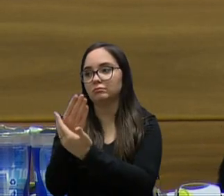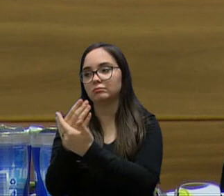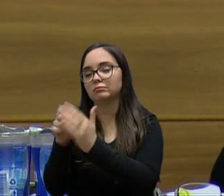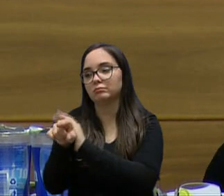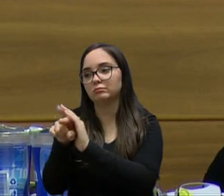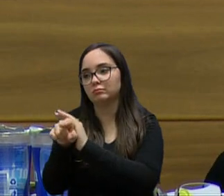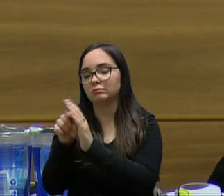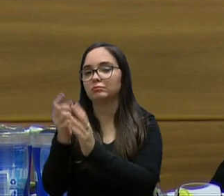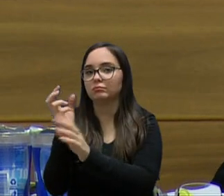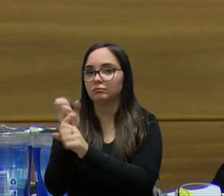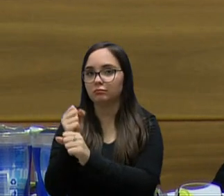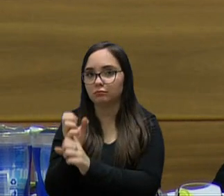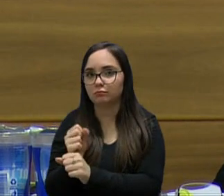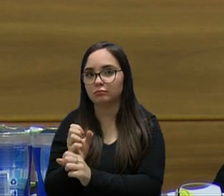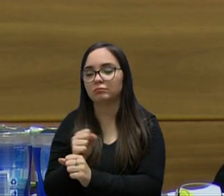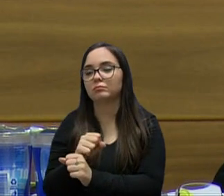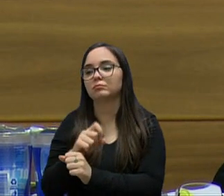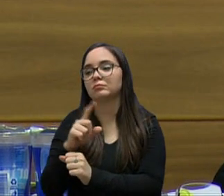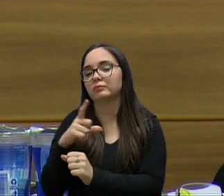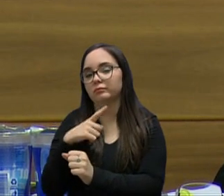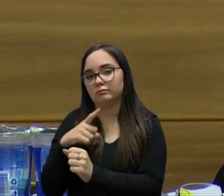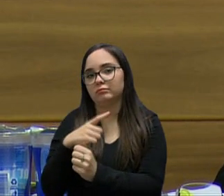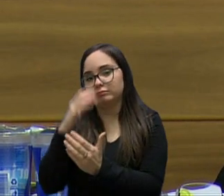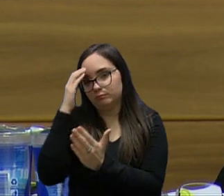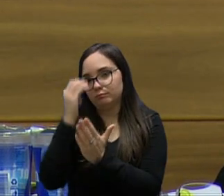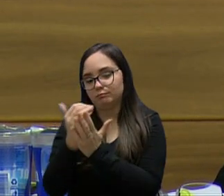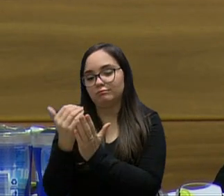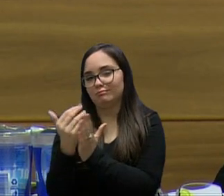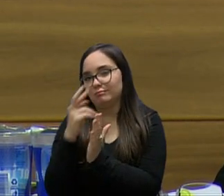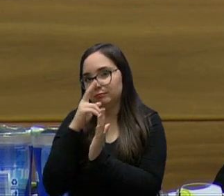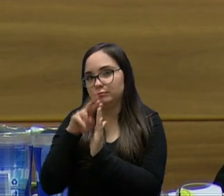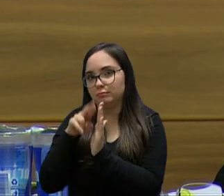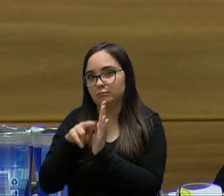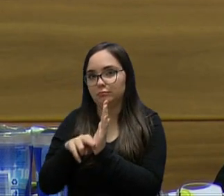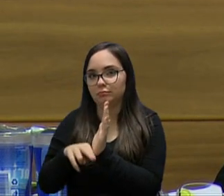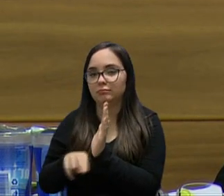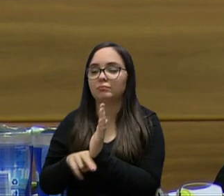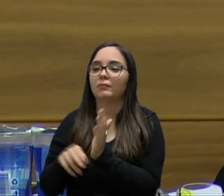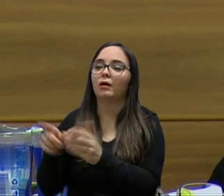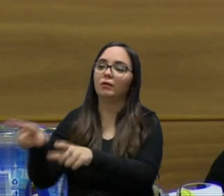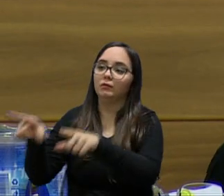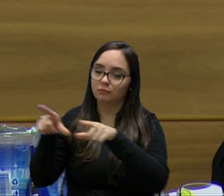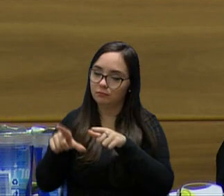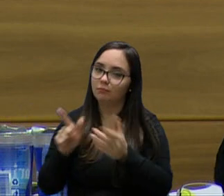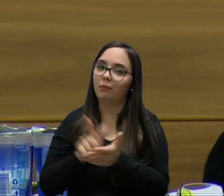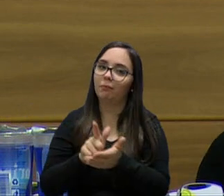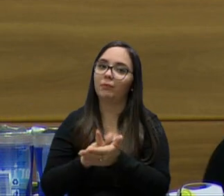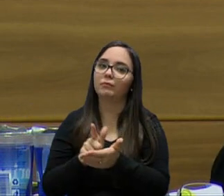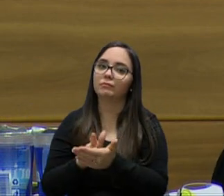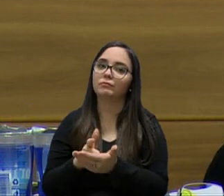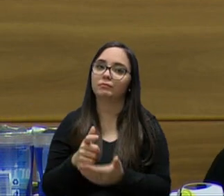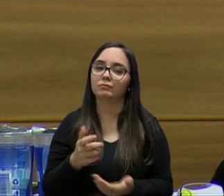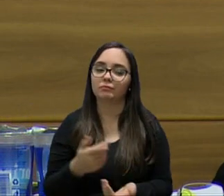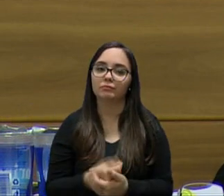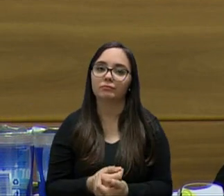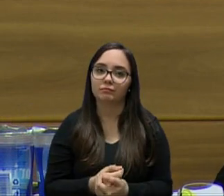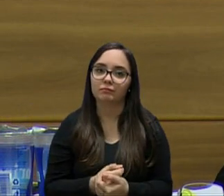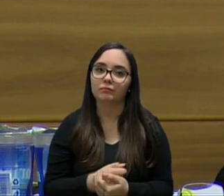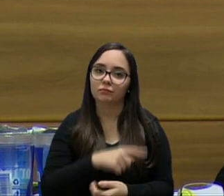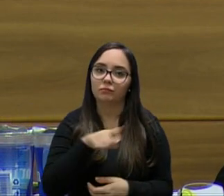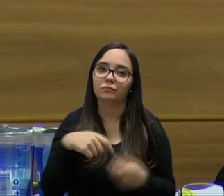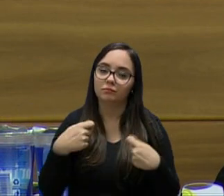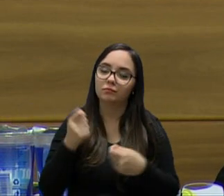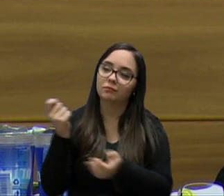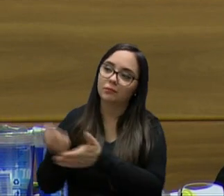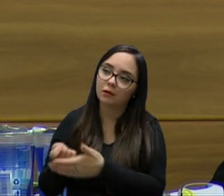lá são vários critérios que são levantados em conta né para poder apresentar essas inclusive o próprio da época que a gente nós